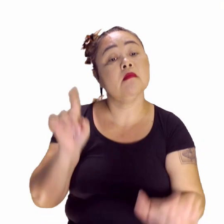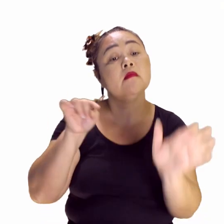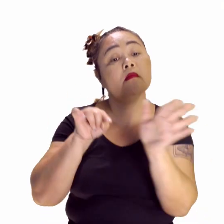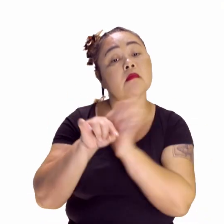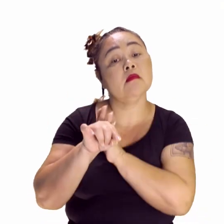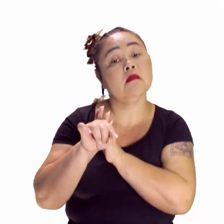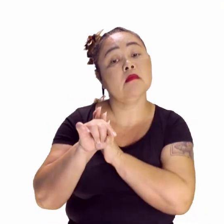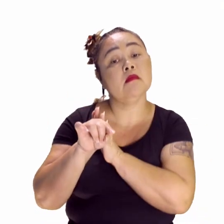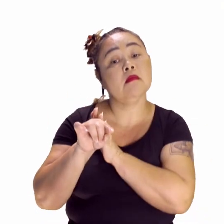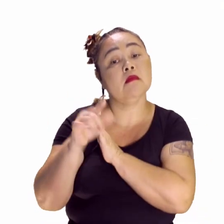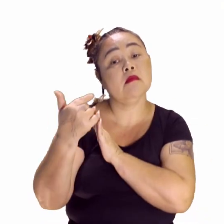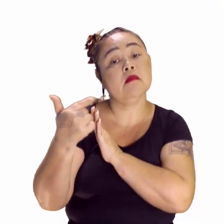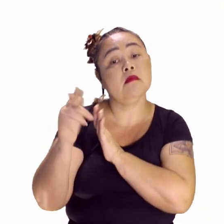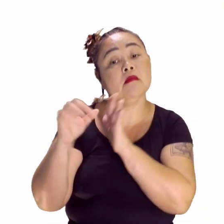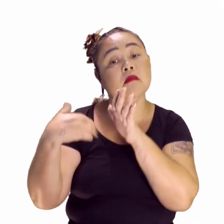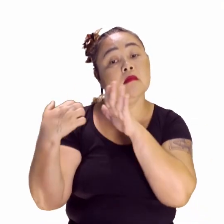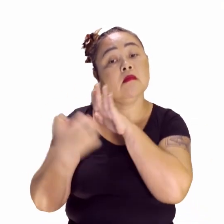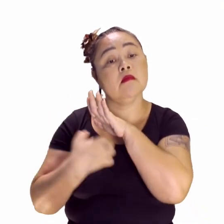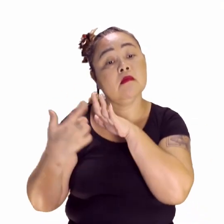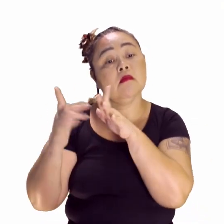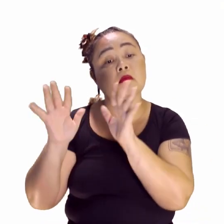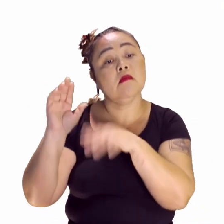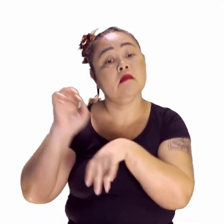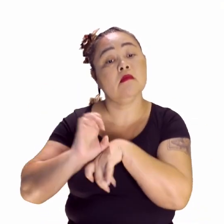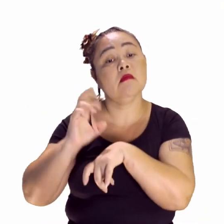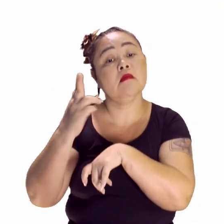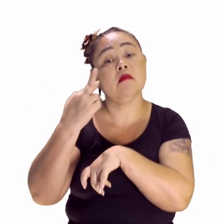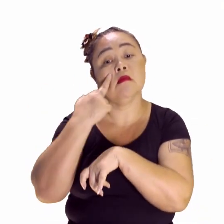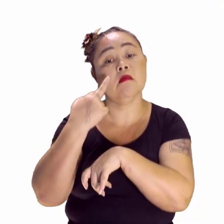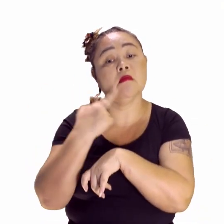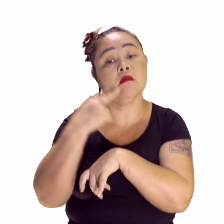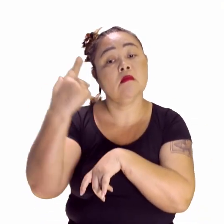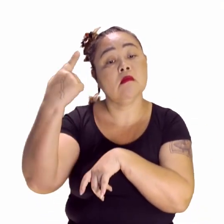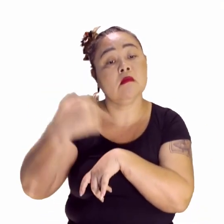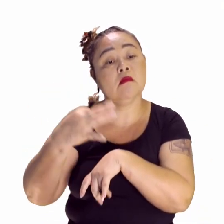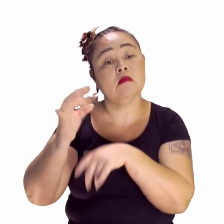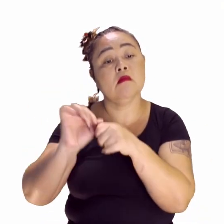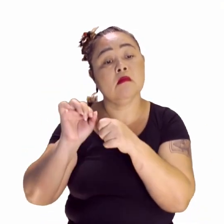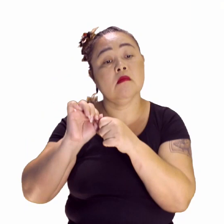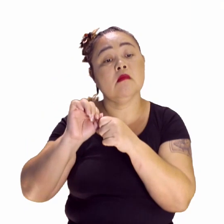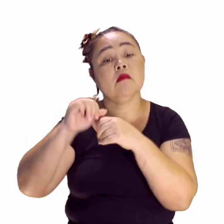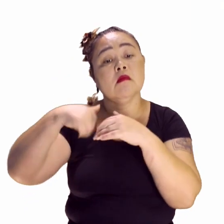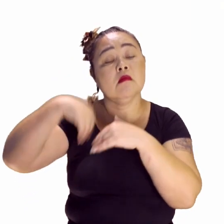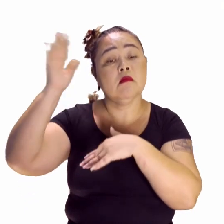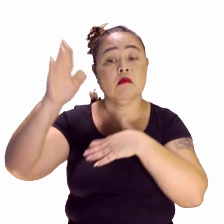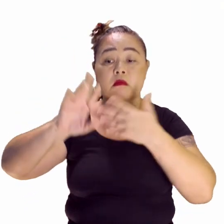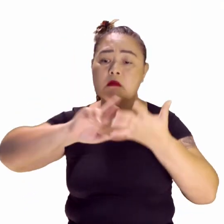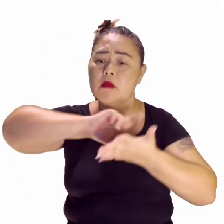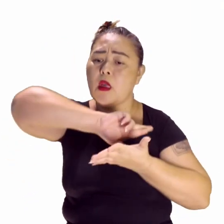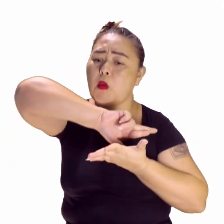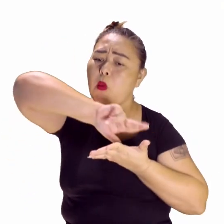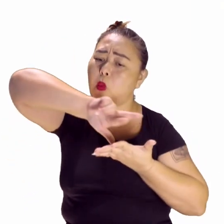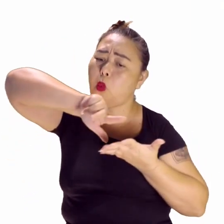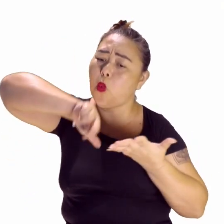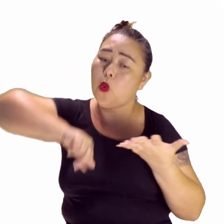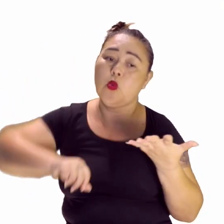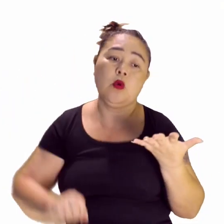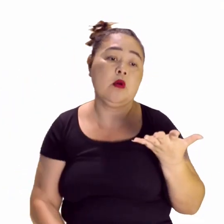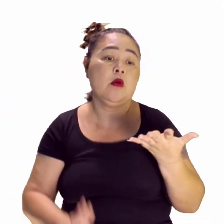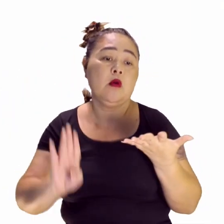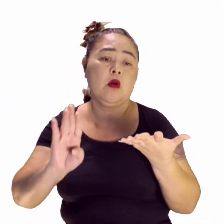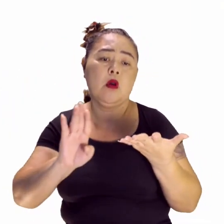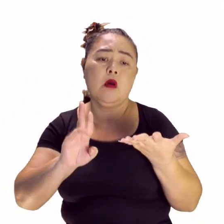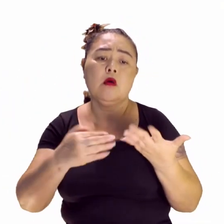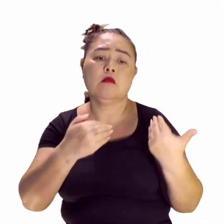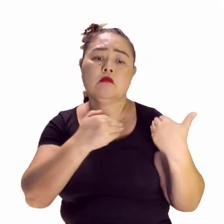a indústria do estado de Rondônia, é correto afirmar: A, é altamente diversificada. B,